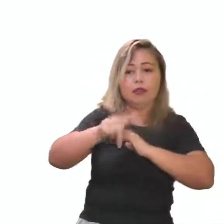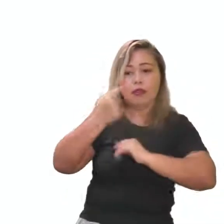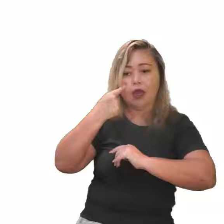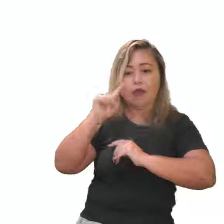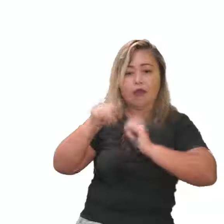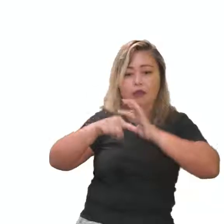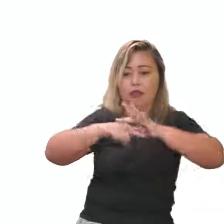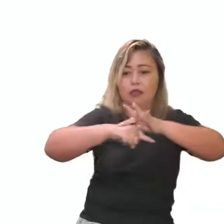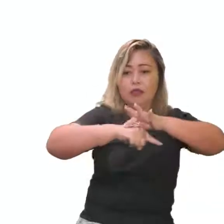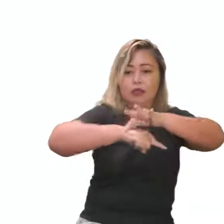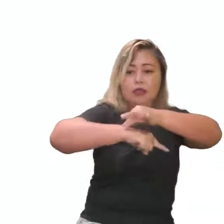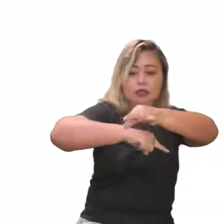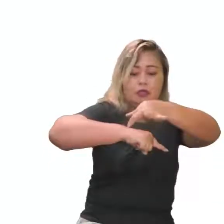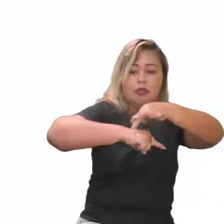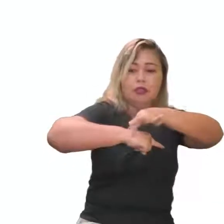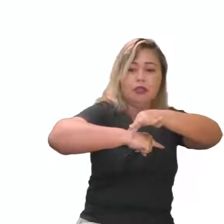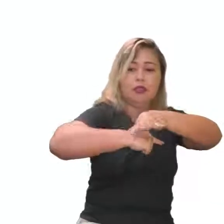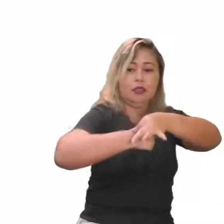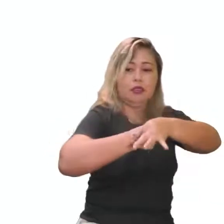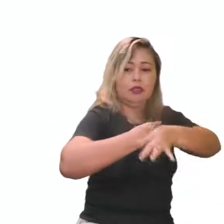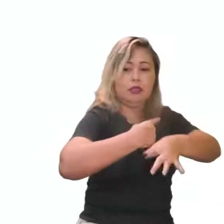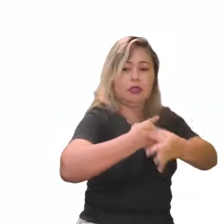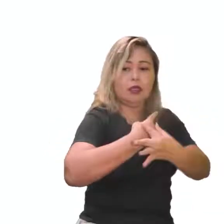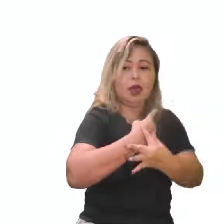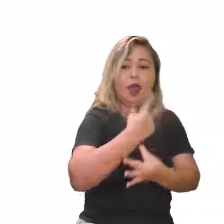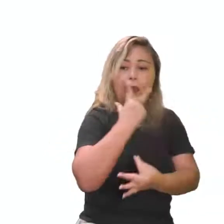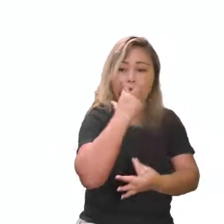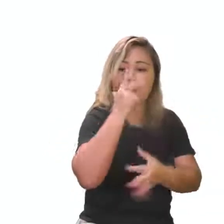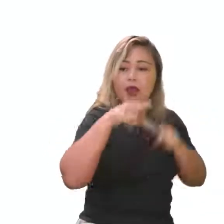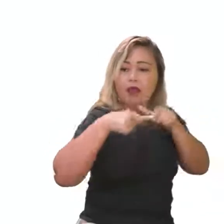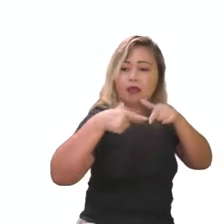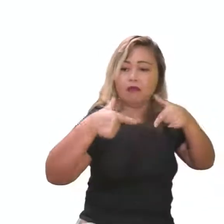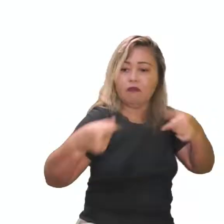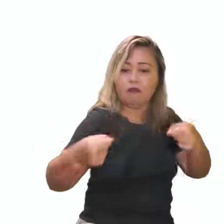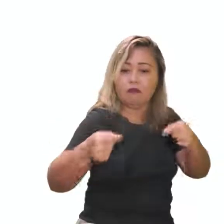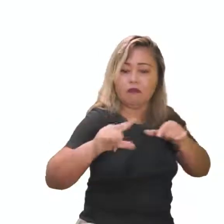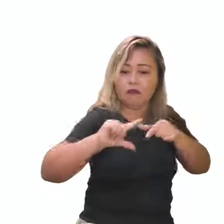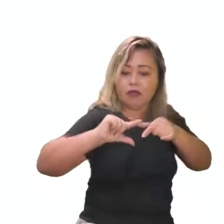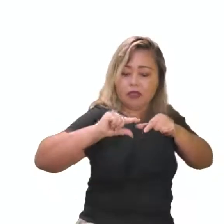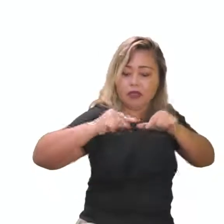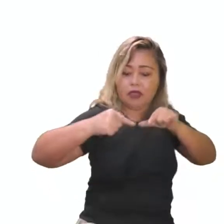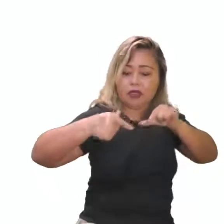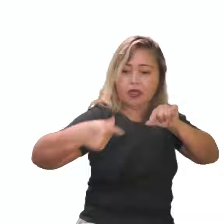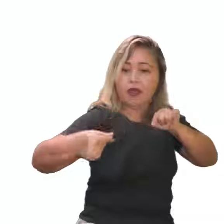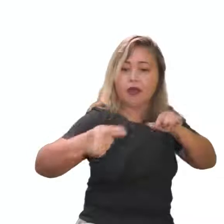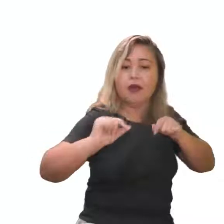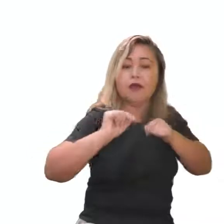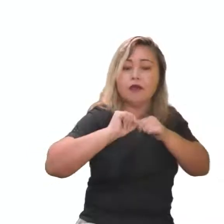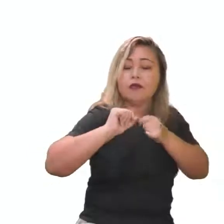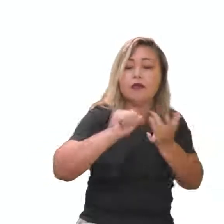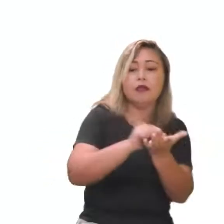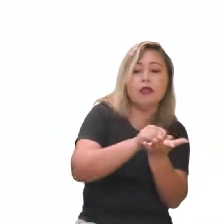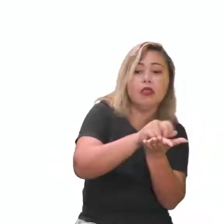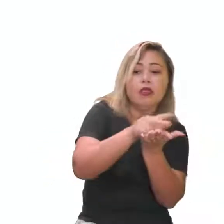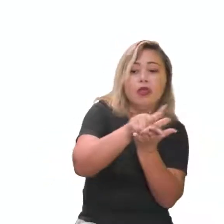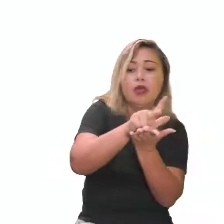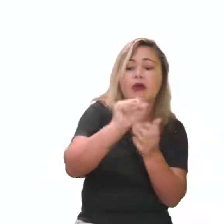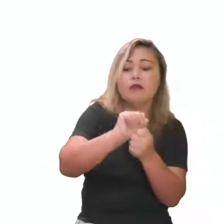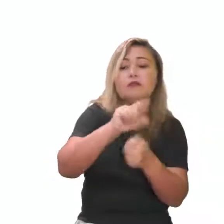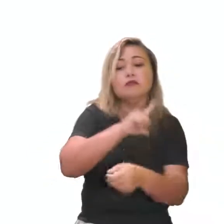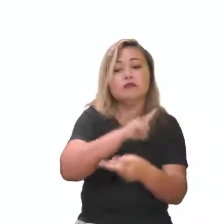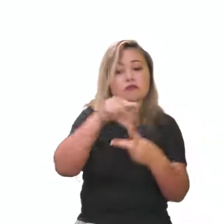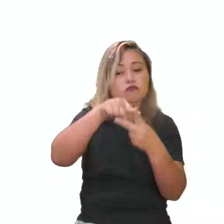vendo? A caudinha. Ele imita uma folha. E aqui a folha contorcida, né? Então a gente tem a vegetal e